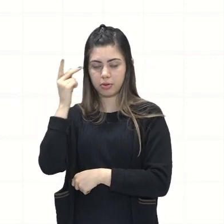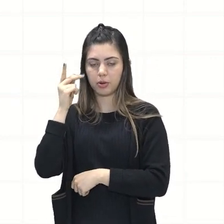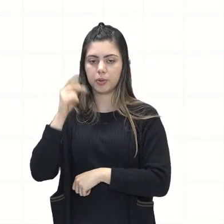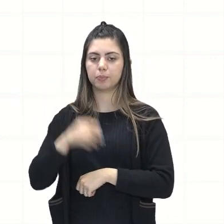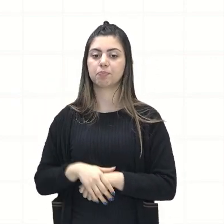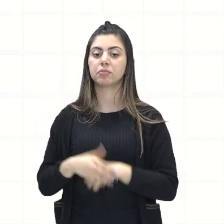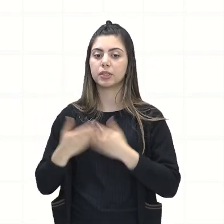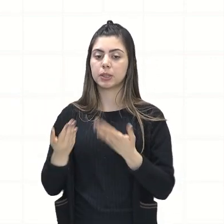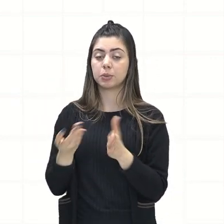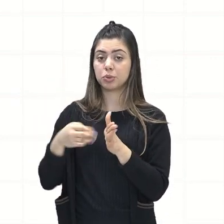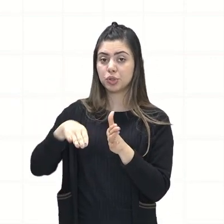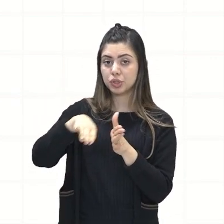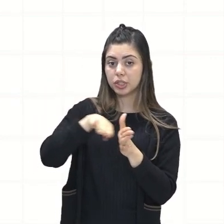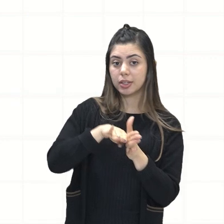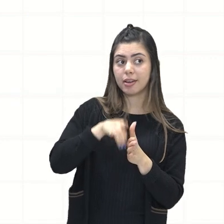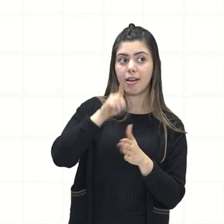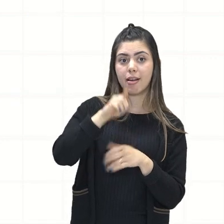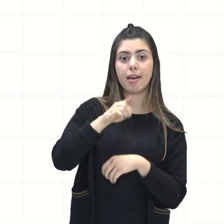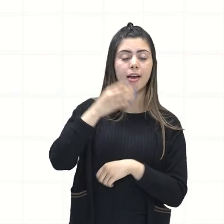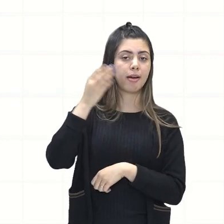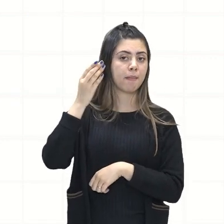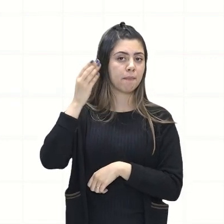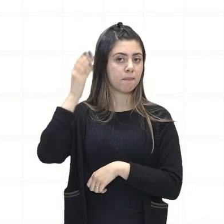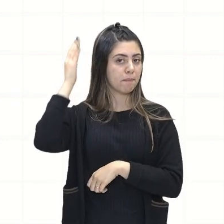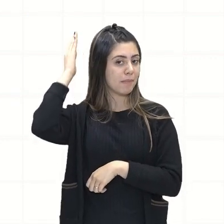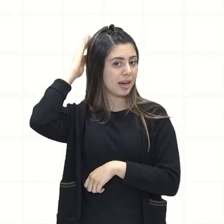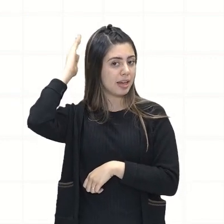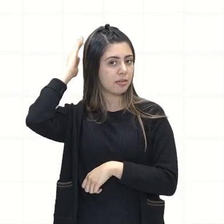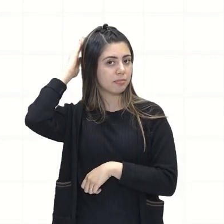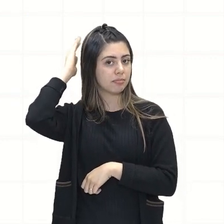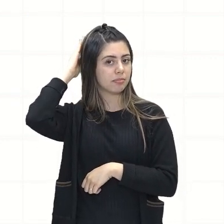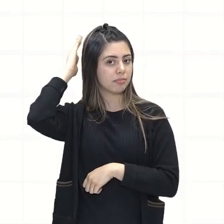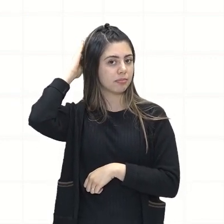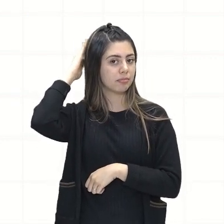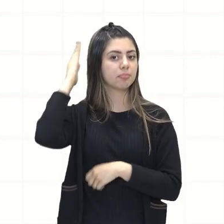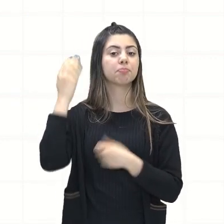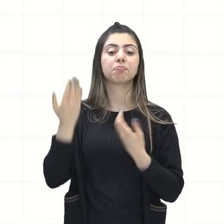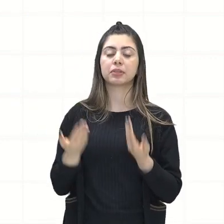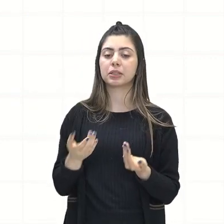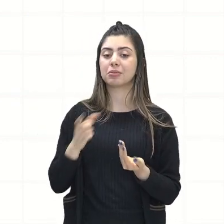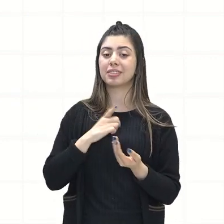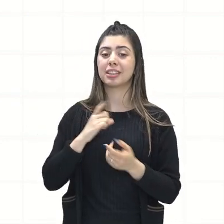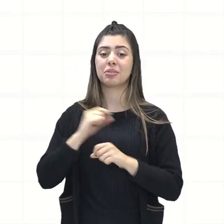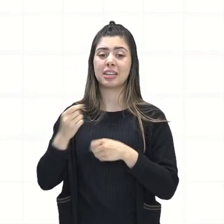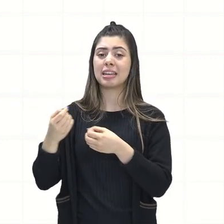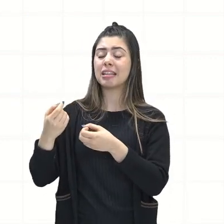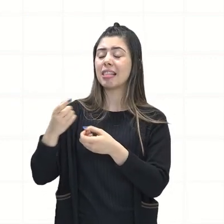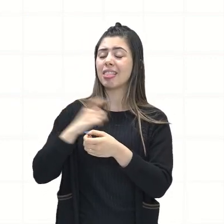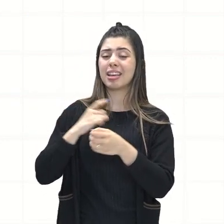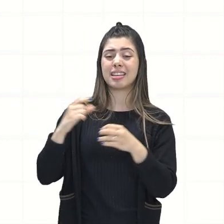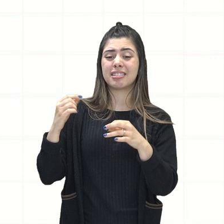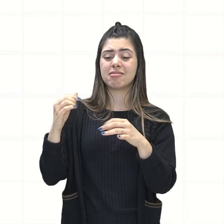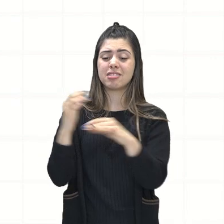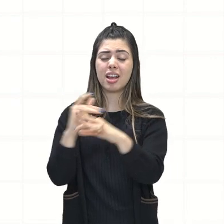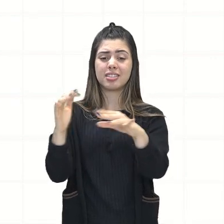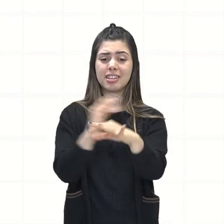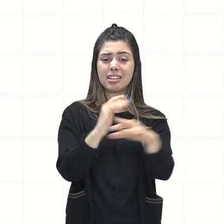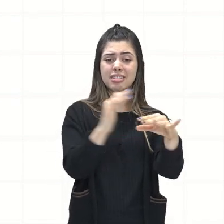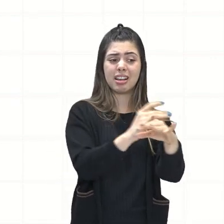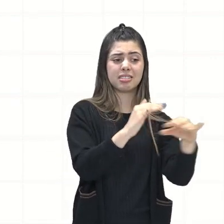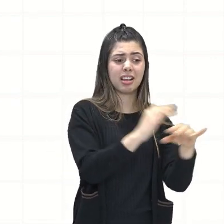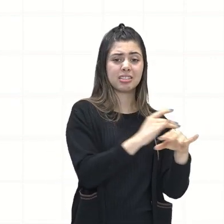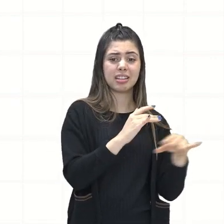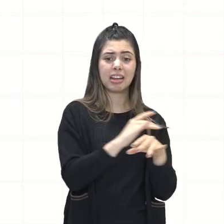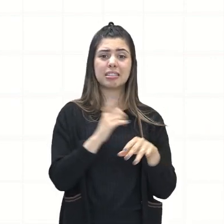São Paulo, para chegar lá em Belém, por exemplo, ele tem que passar por várias cidades aqui de caminhão. Tudo isso aqui é caminhão,